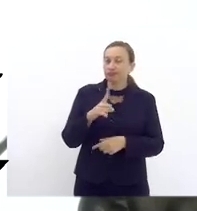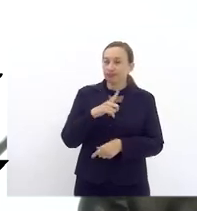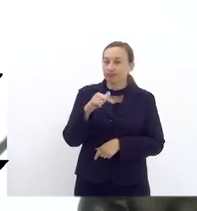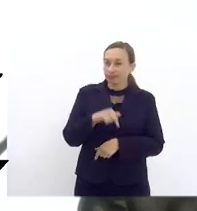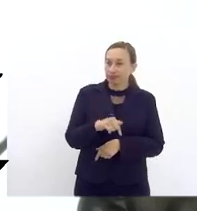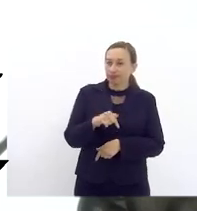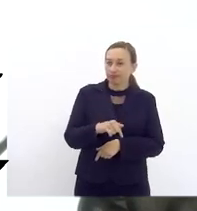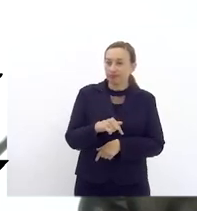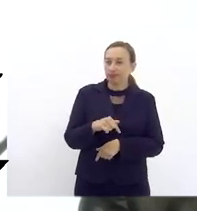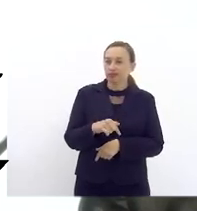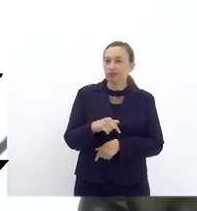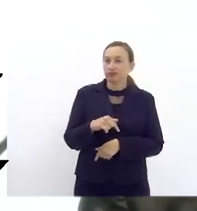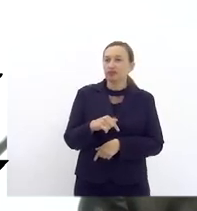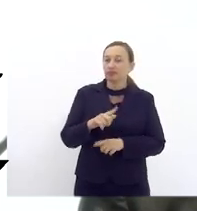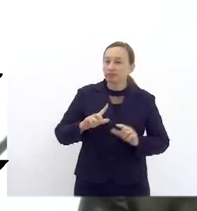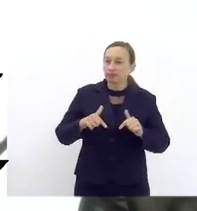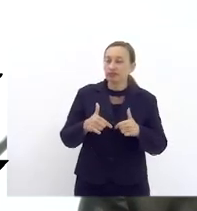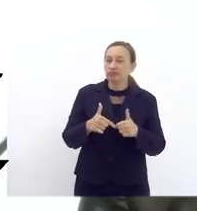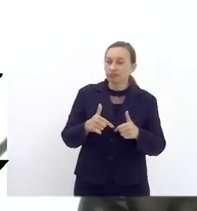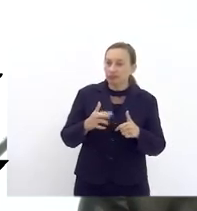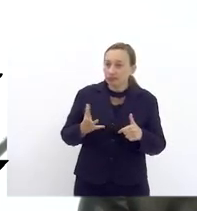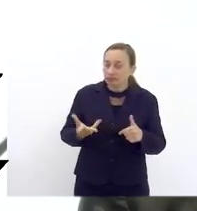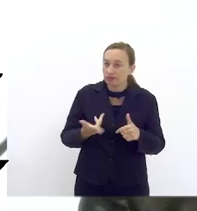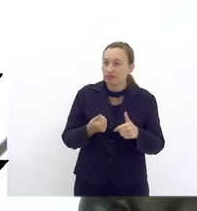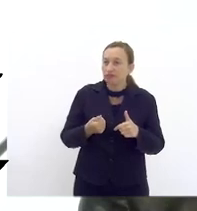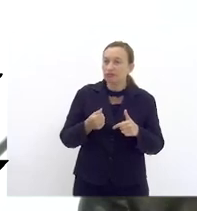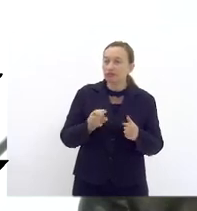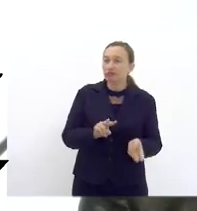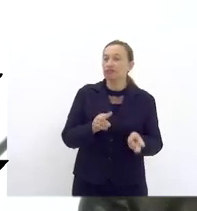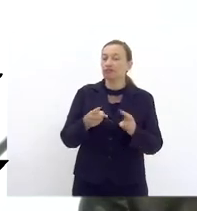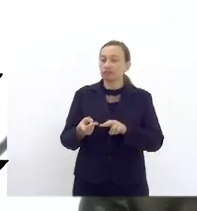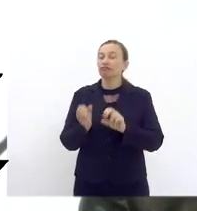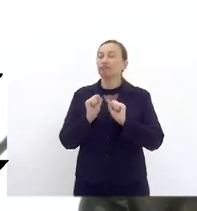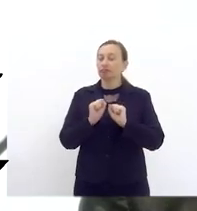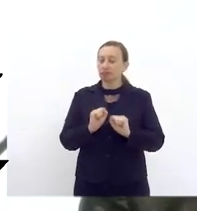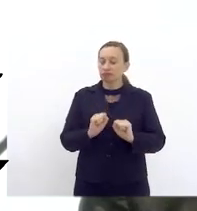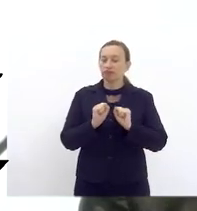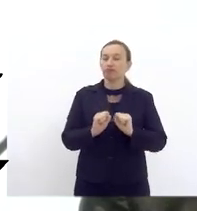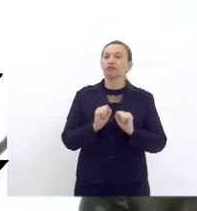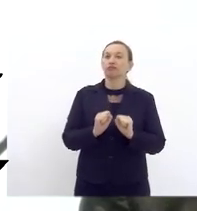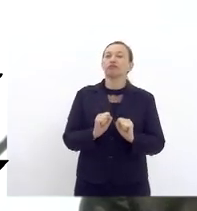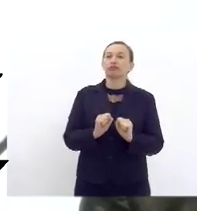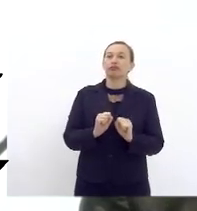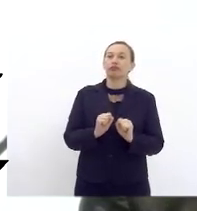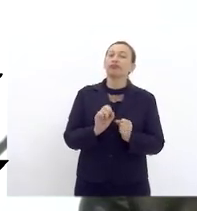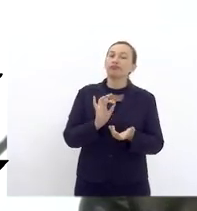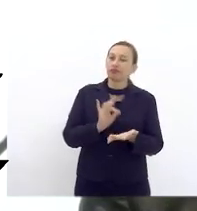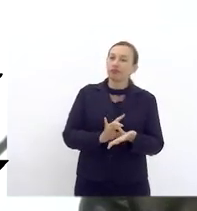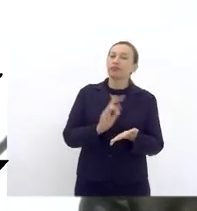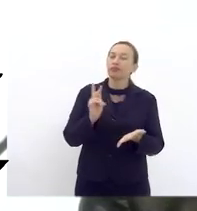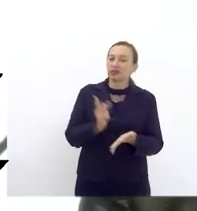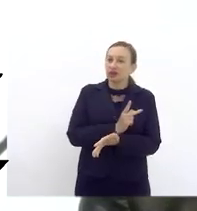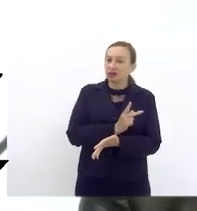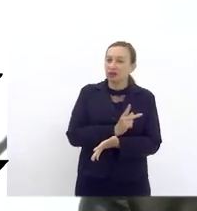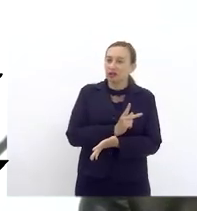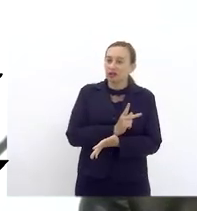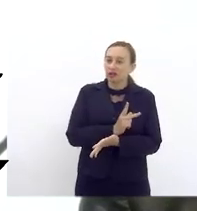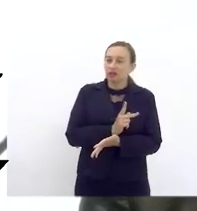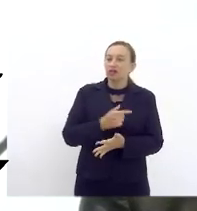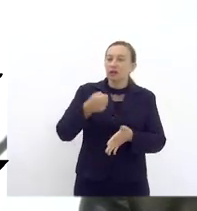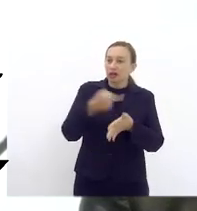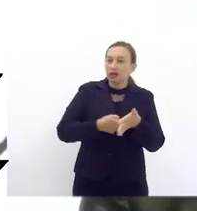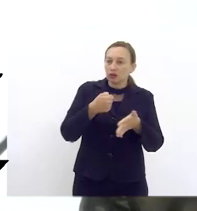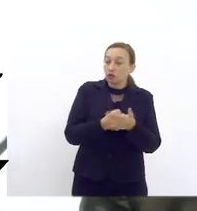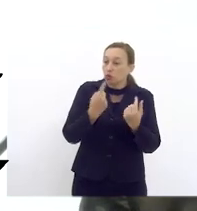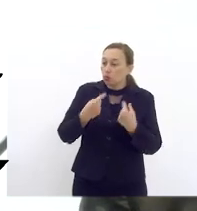se construiu tire ações efetivas para que o encaminhamentos possam é realmente acontecer para que a luta